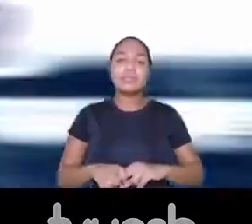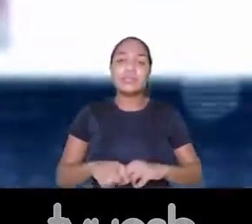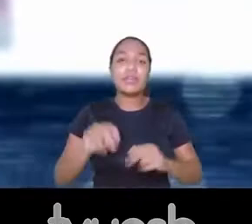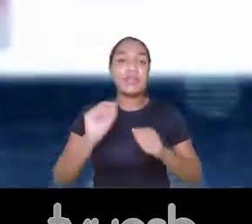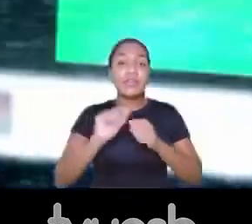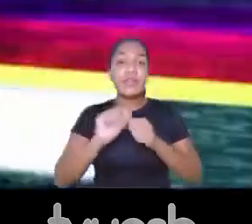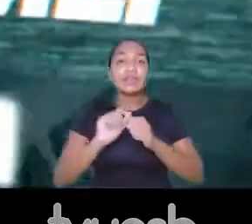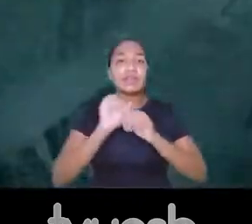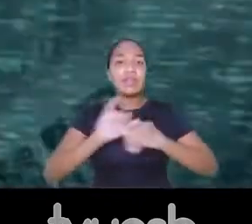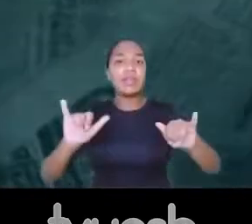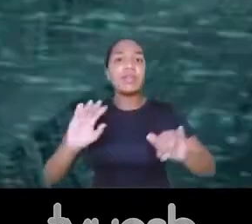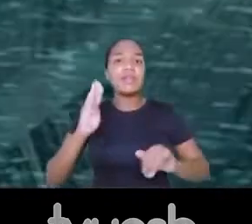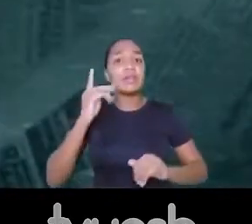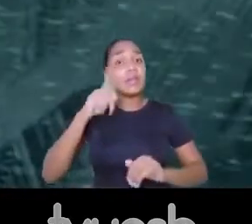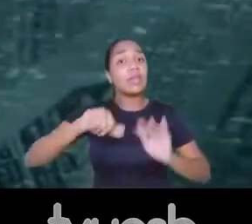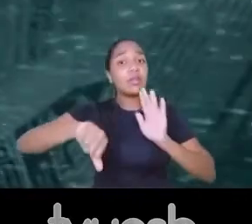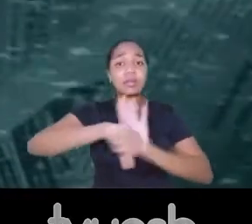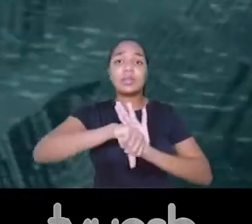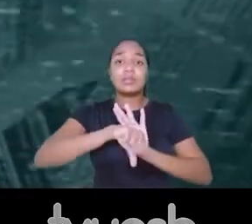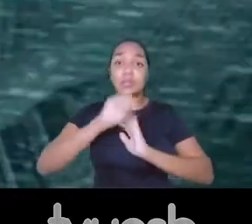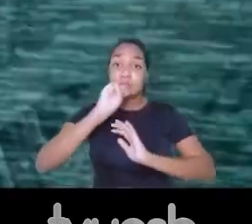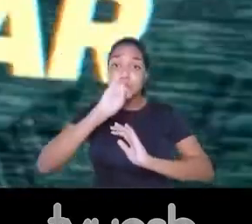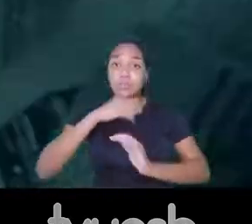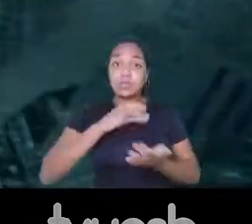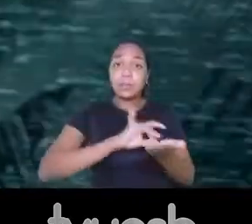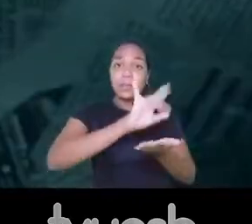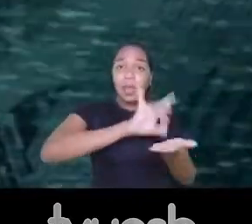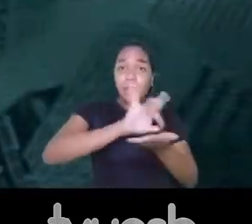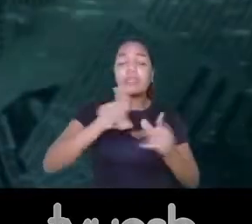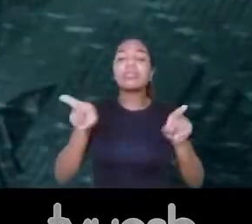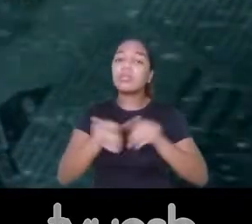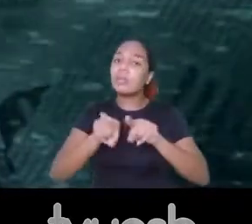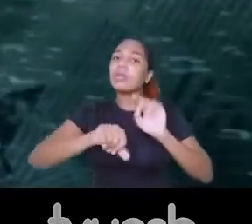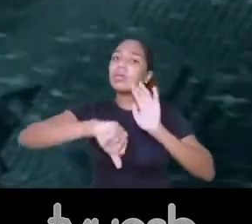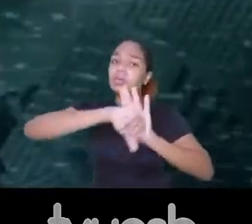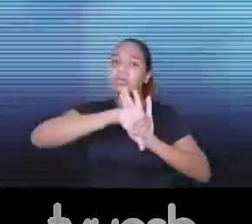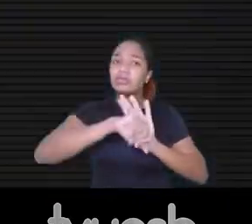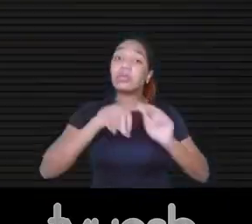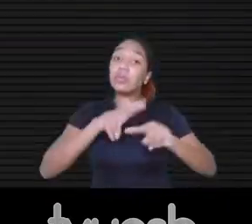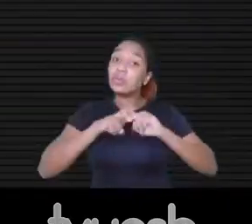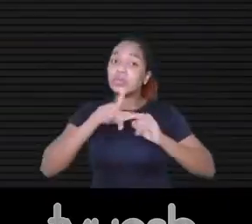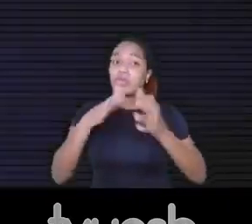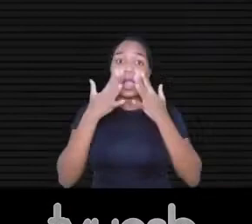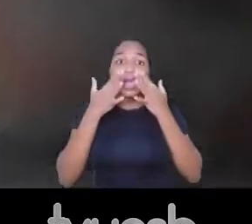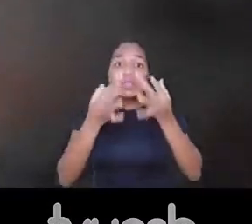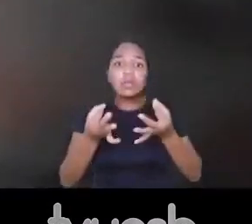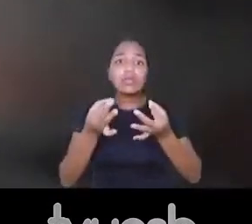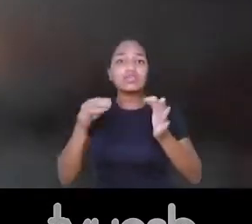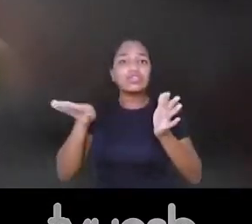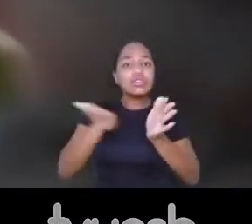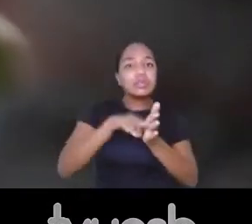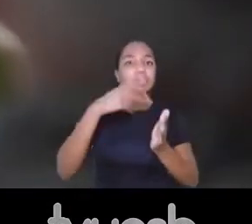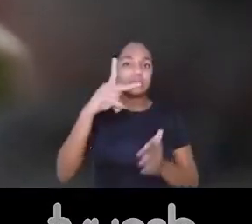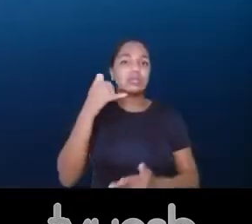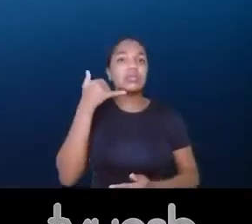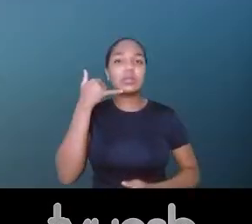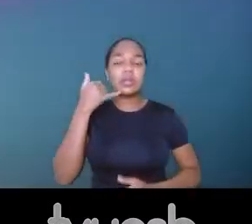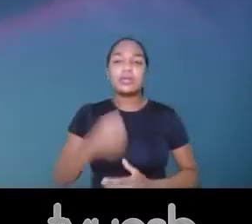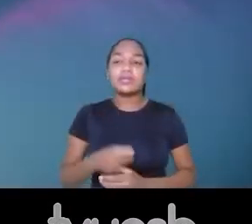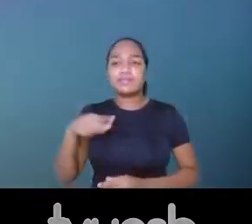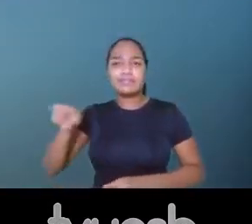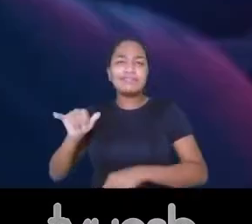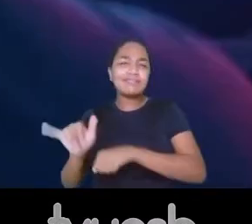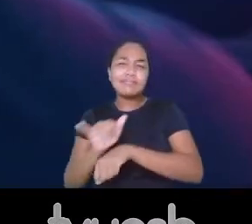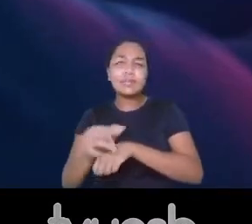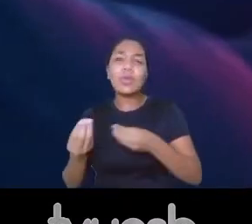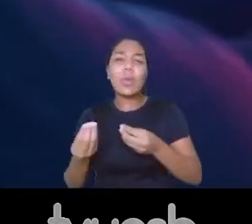vítima desses ataque criar fake News é crime compartilhar também por isso Fique atento o que você recebe no